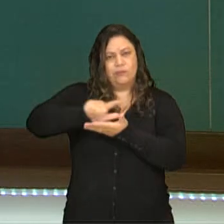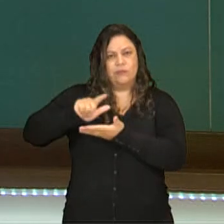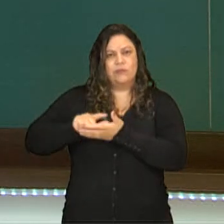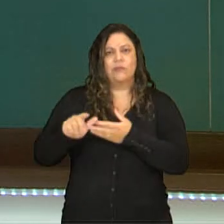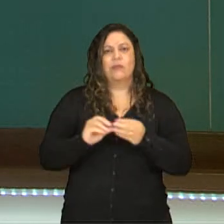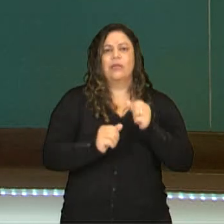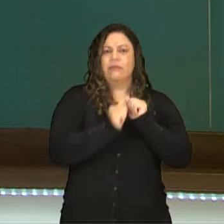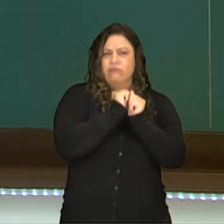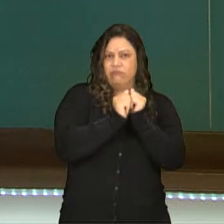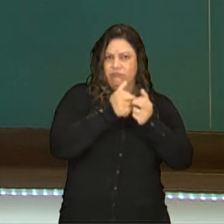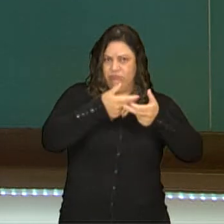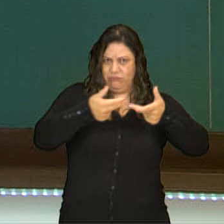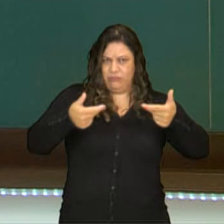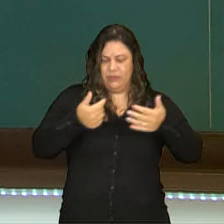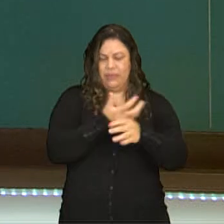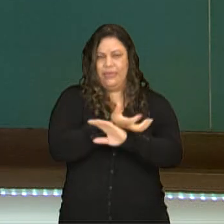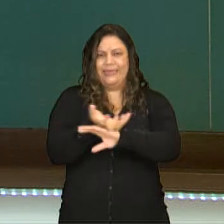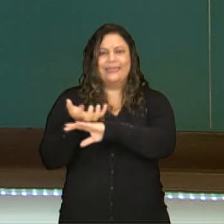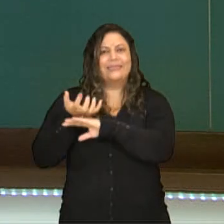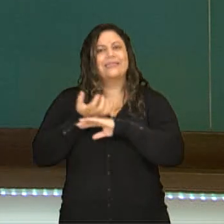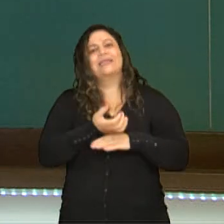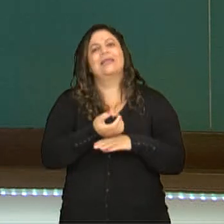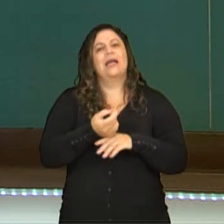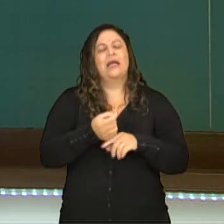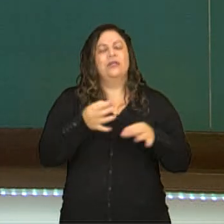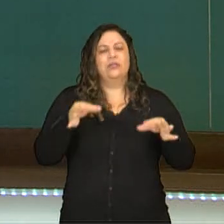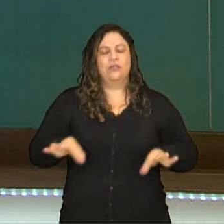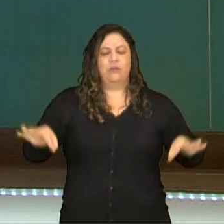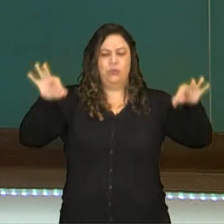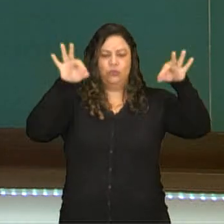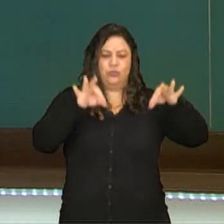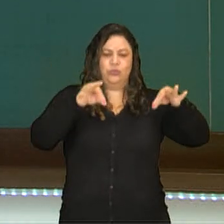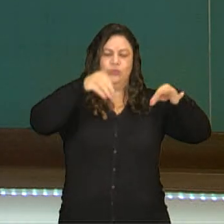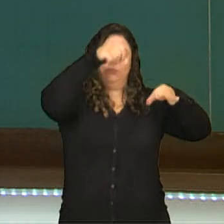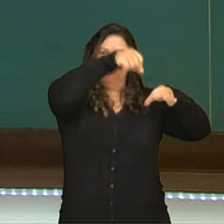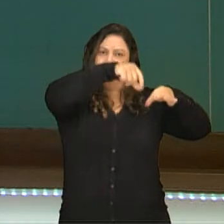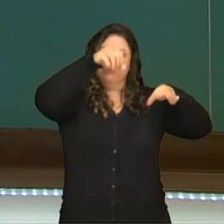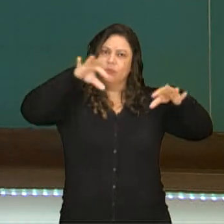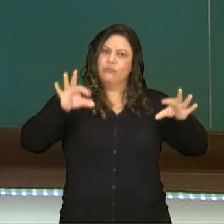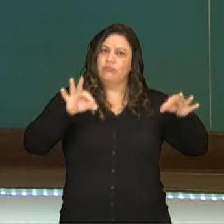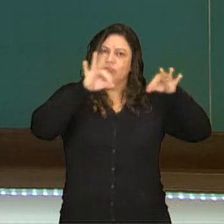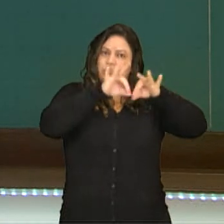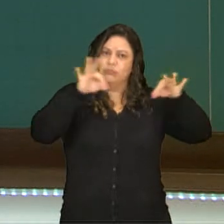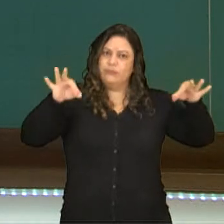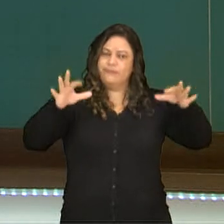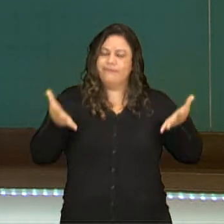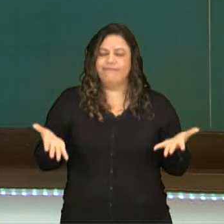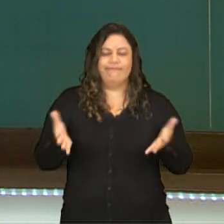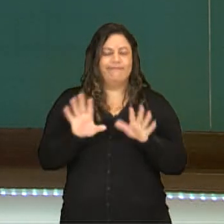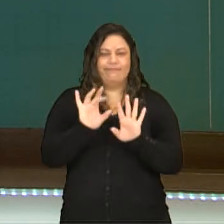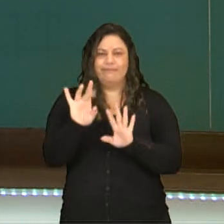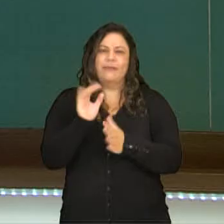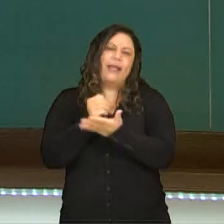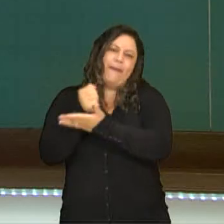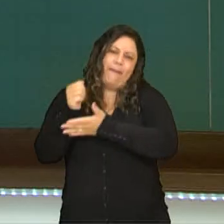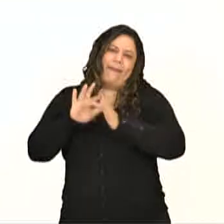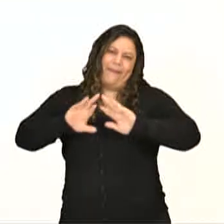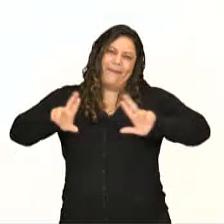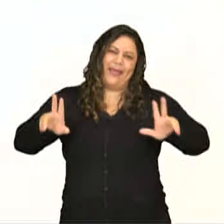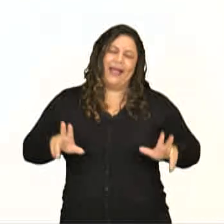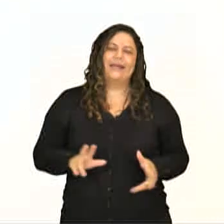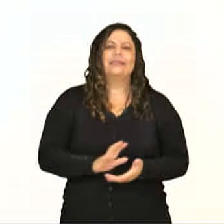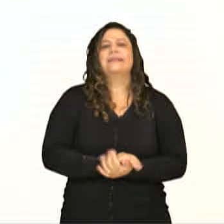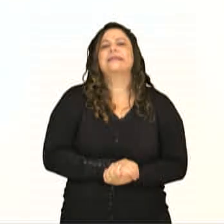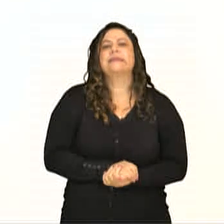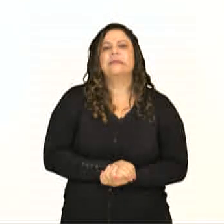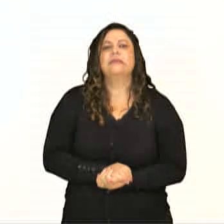casquinhas, secagem e embalagem. Olha como é basiquinho. Além disso, eles são a